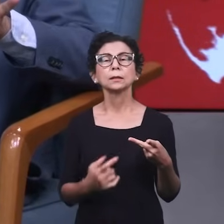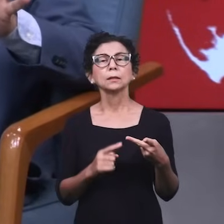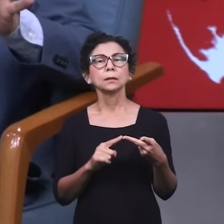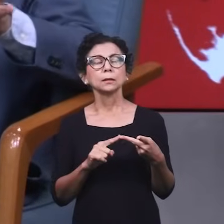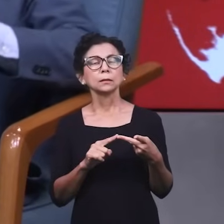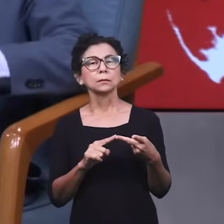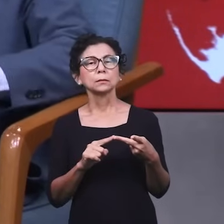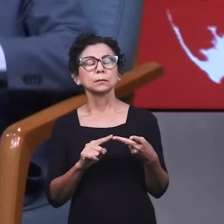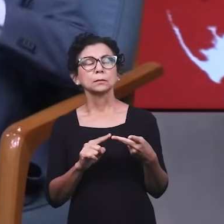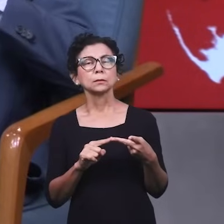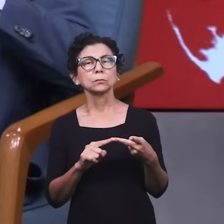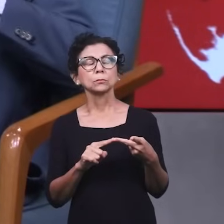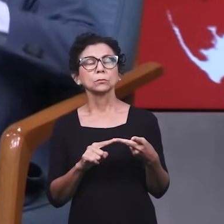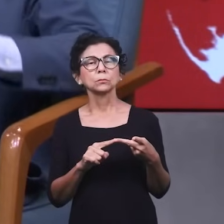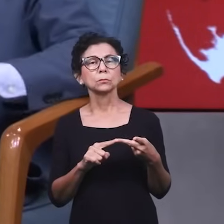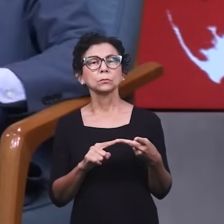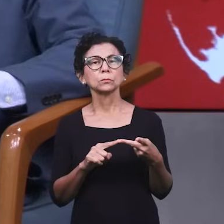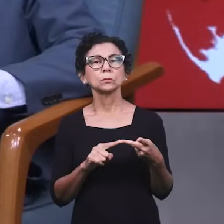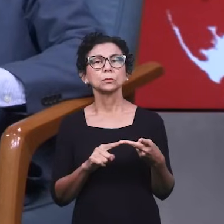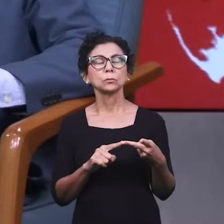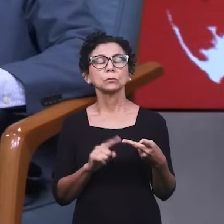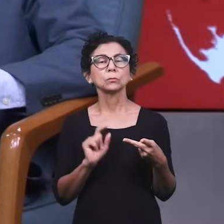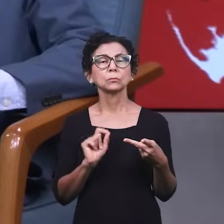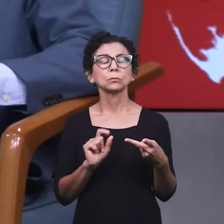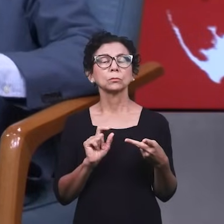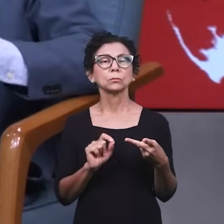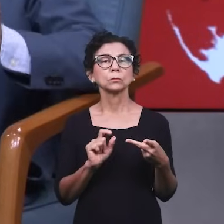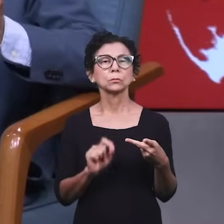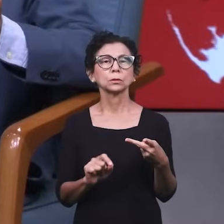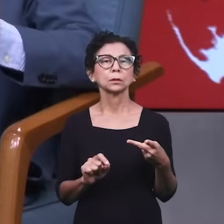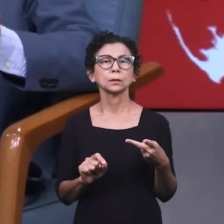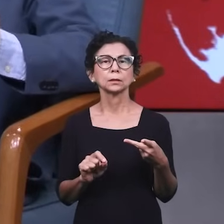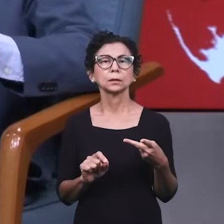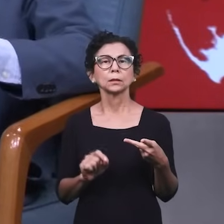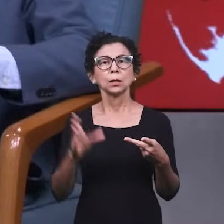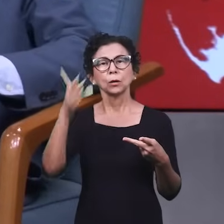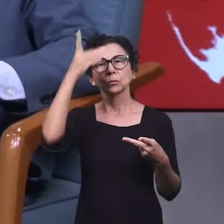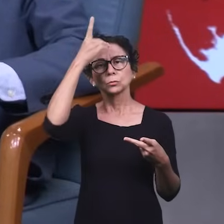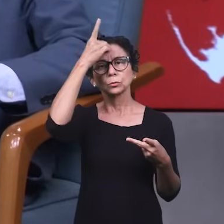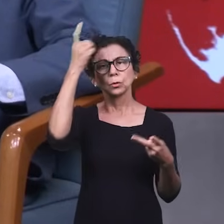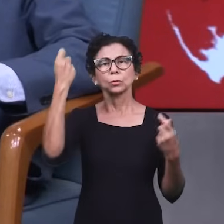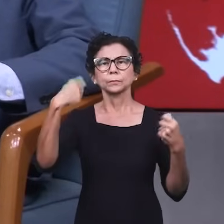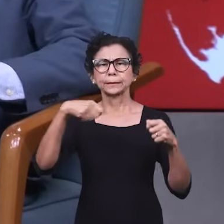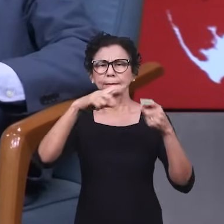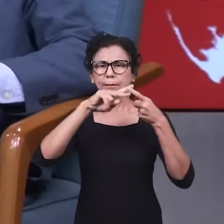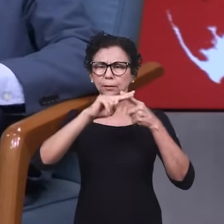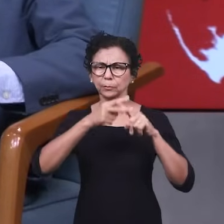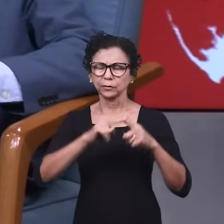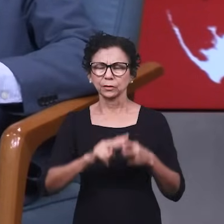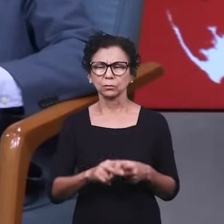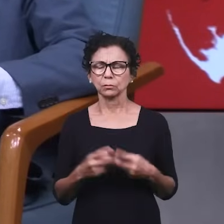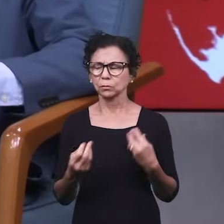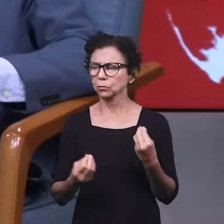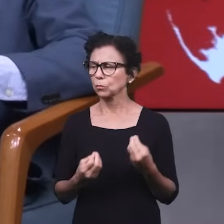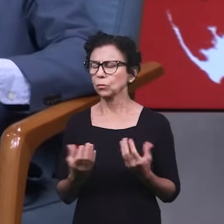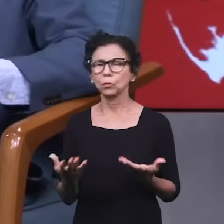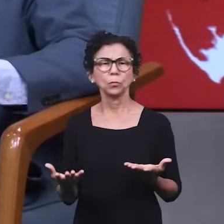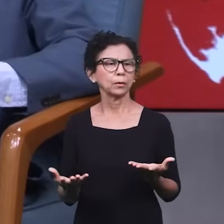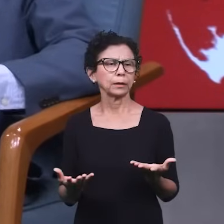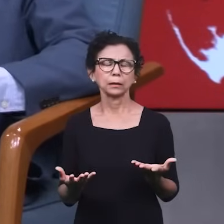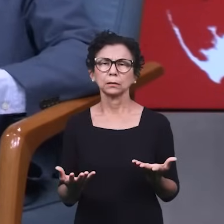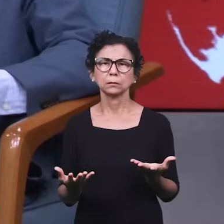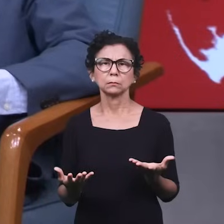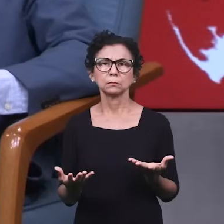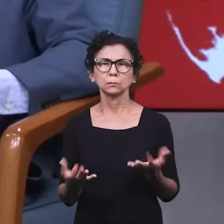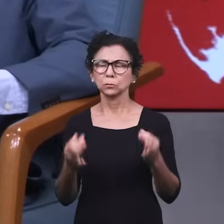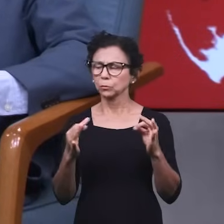4, esse ano 2024, e essa segunda parte que é o aperfeiçoamento dos dons. Mas como